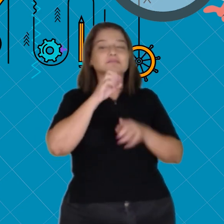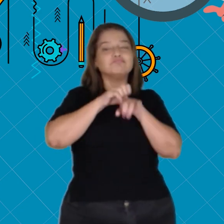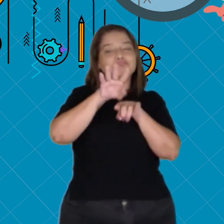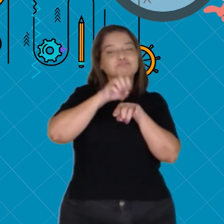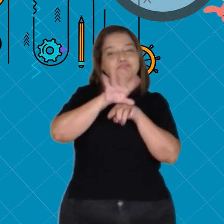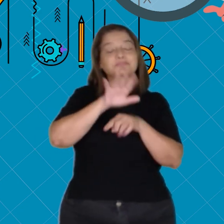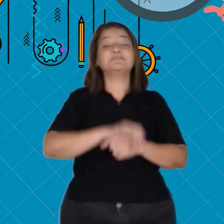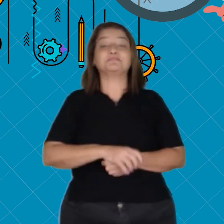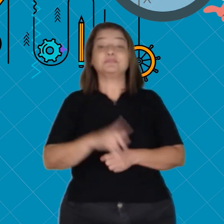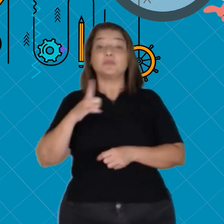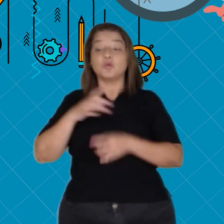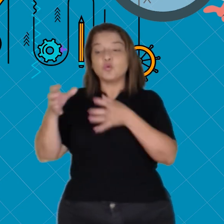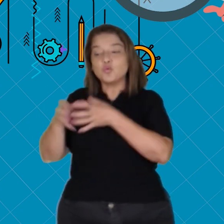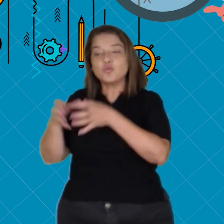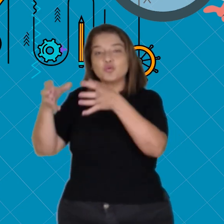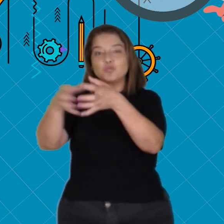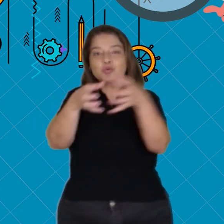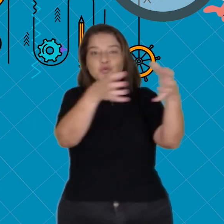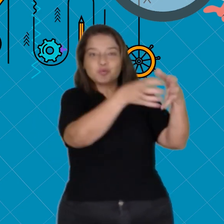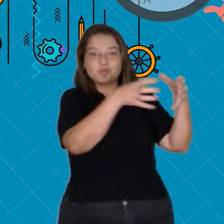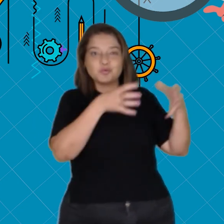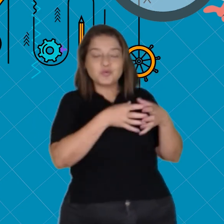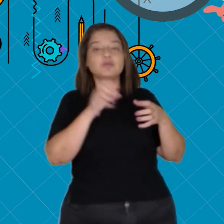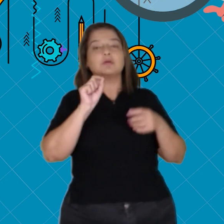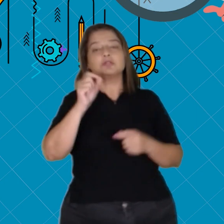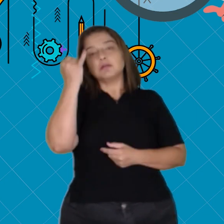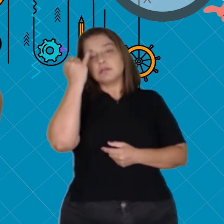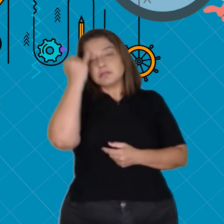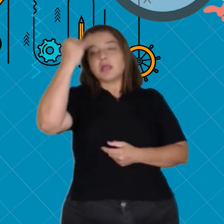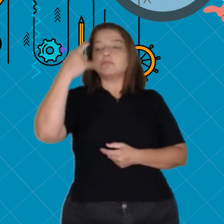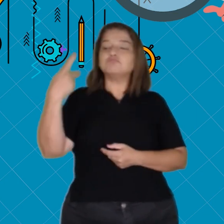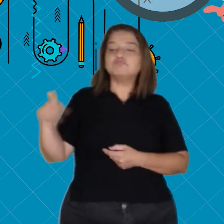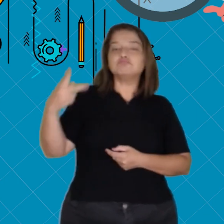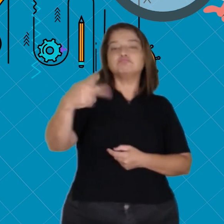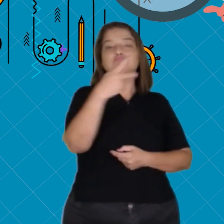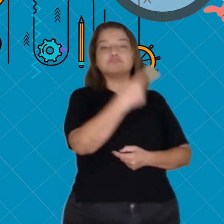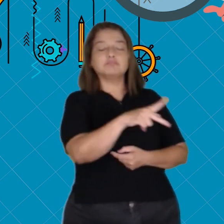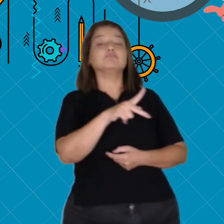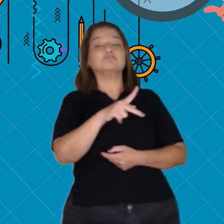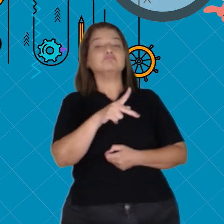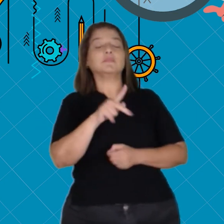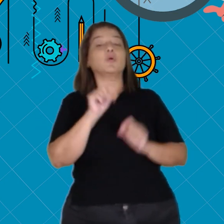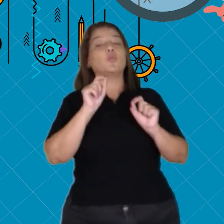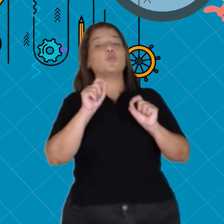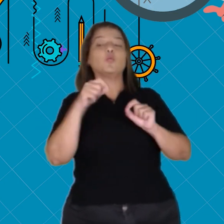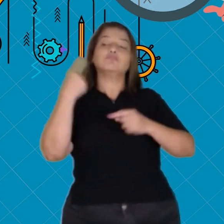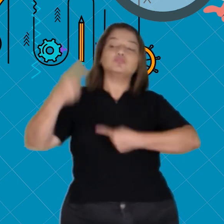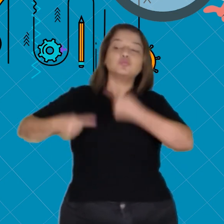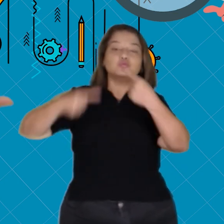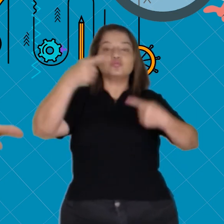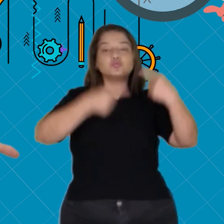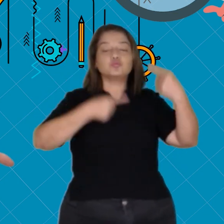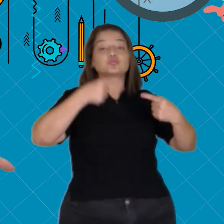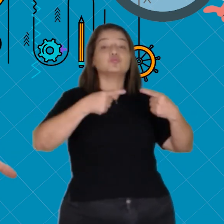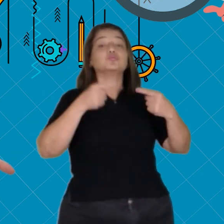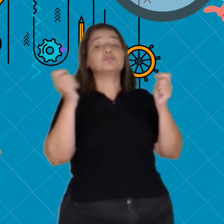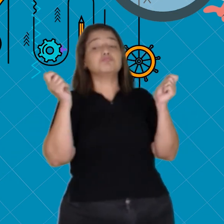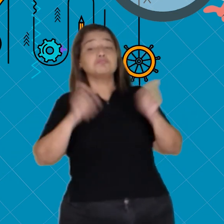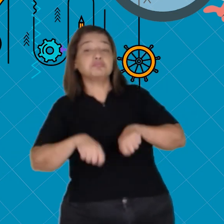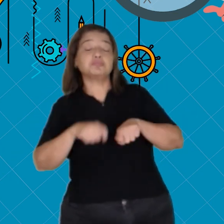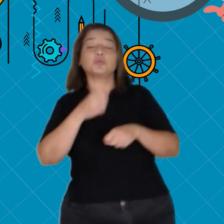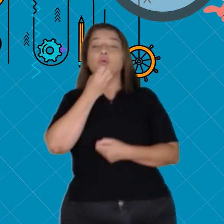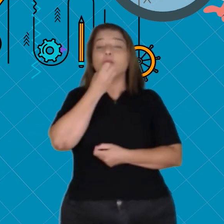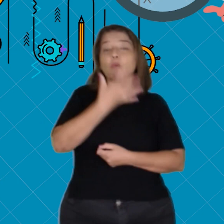Cada grupo deve listar as suas ideias e depois discutir as suas vantagens e